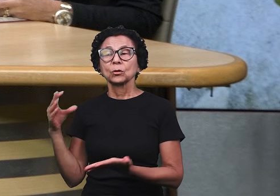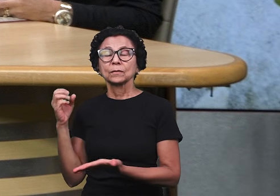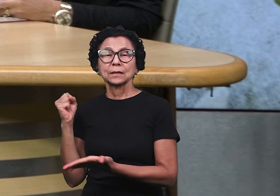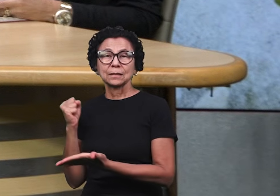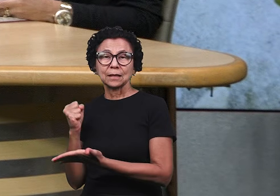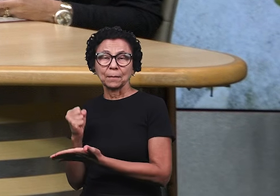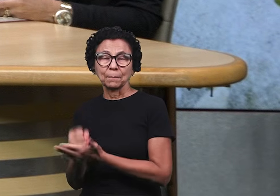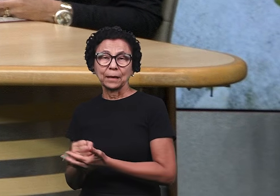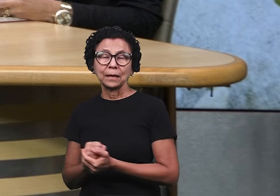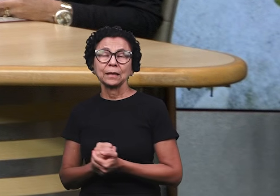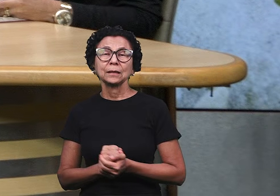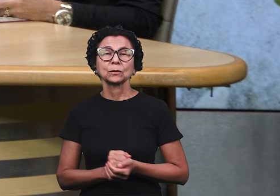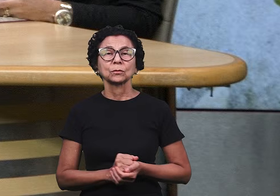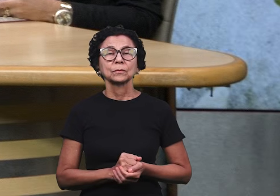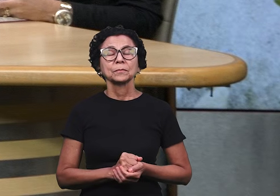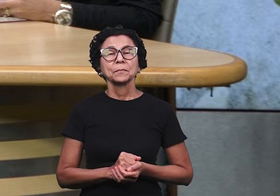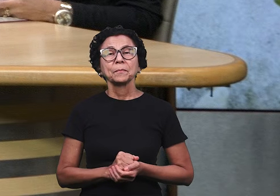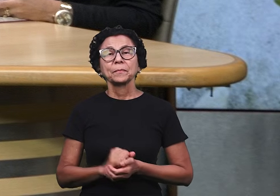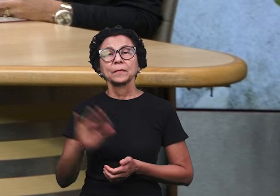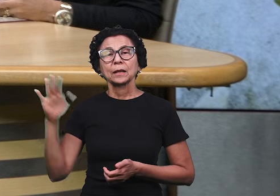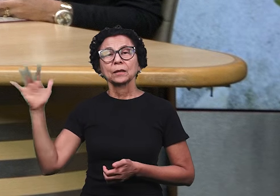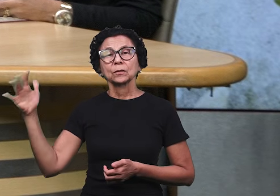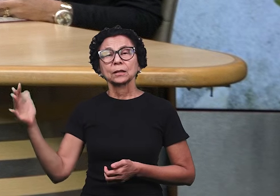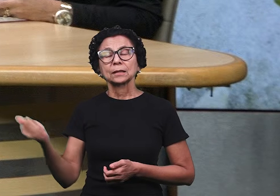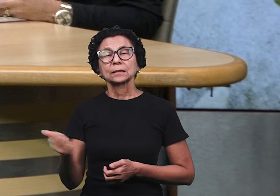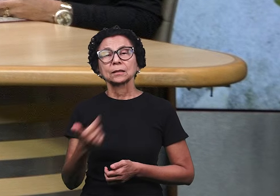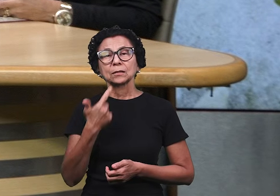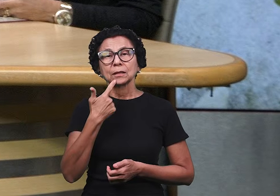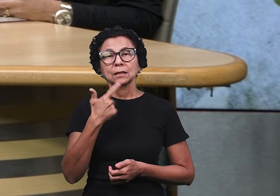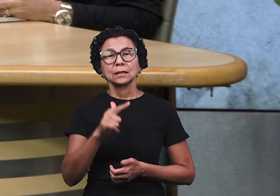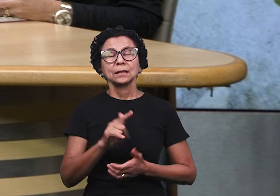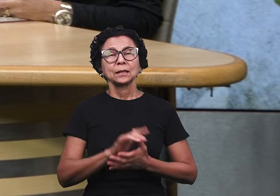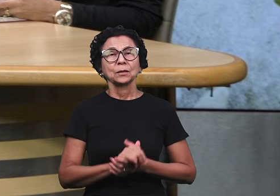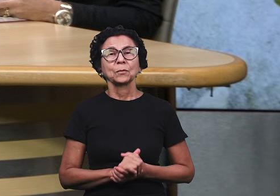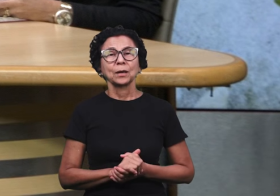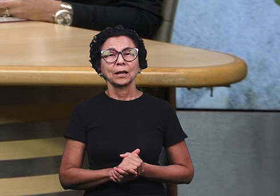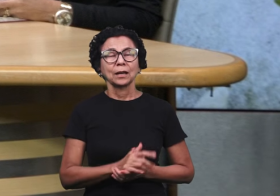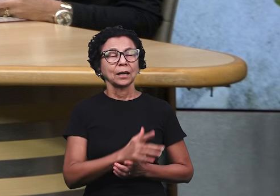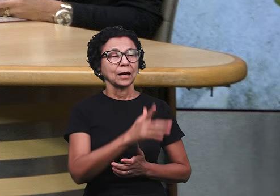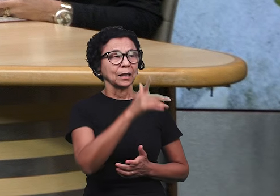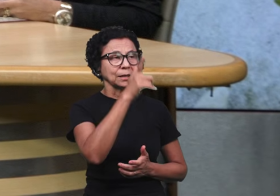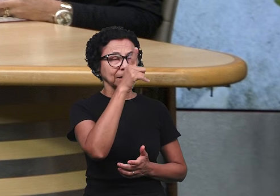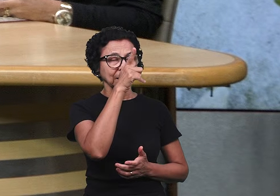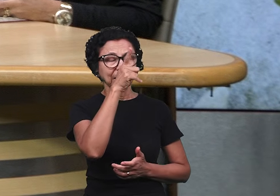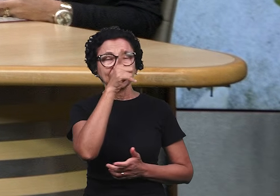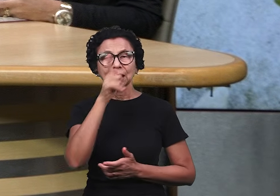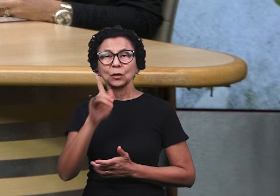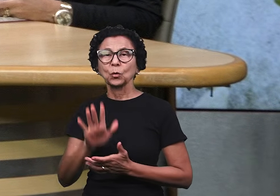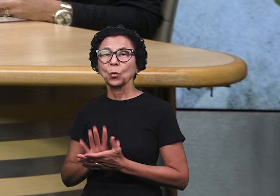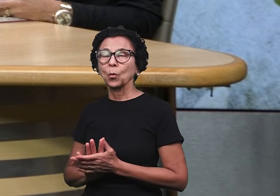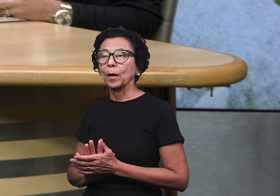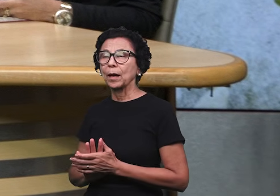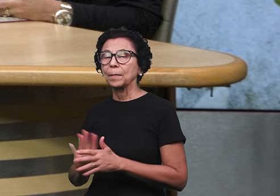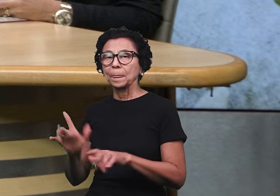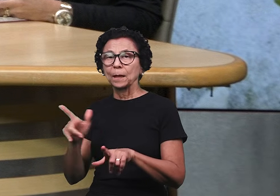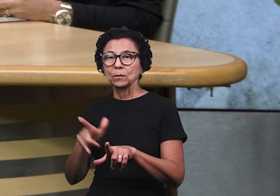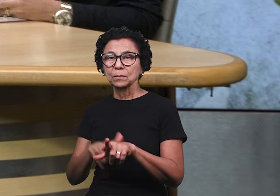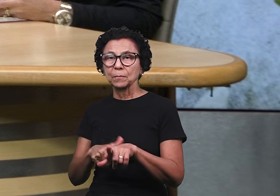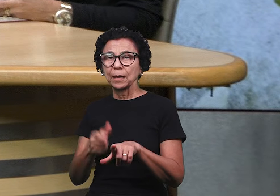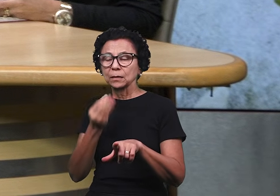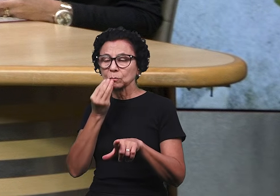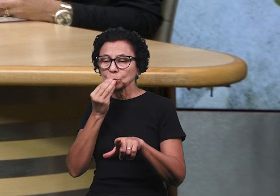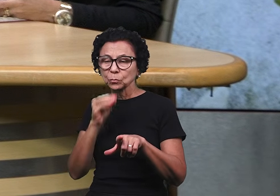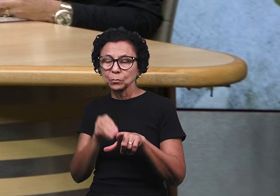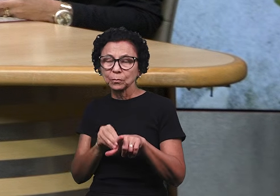Testamento, que no grego o sentido de adoração, de adorador ali, é beijar os pés, estar aos pés. E